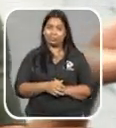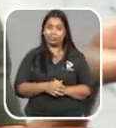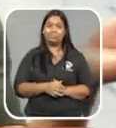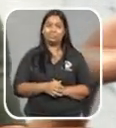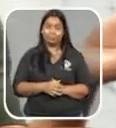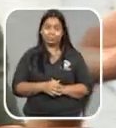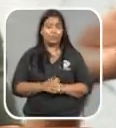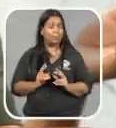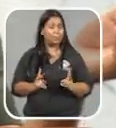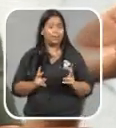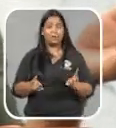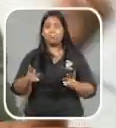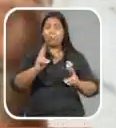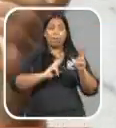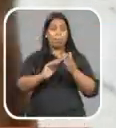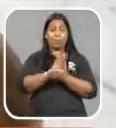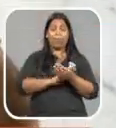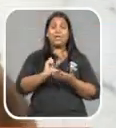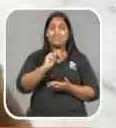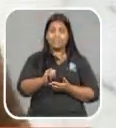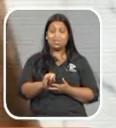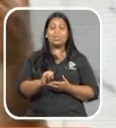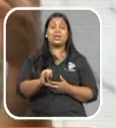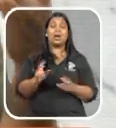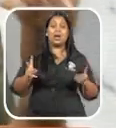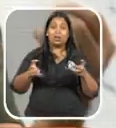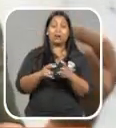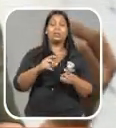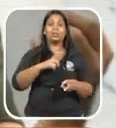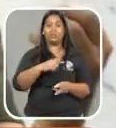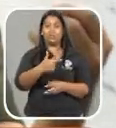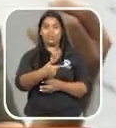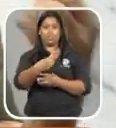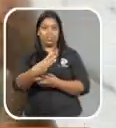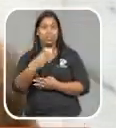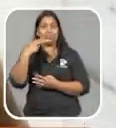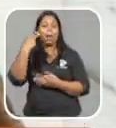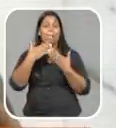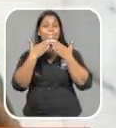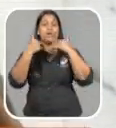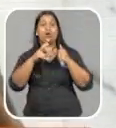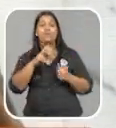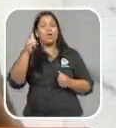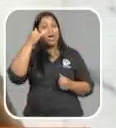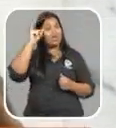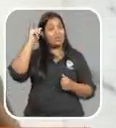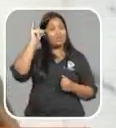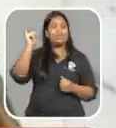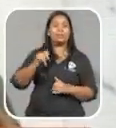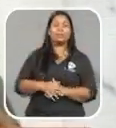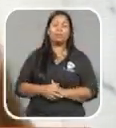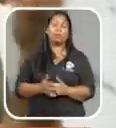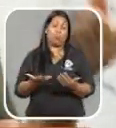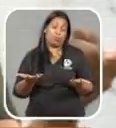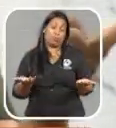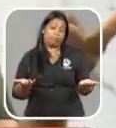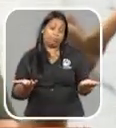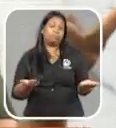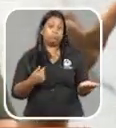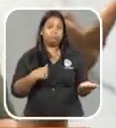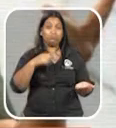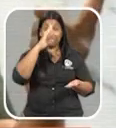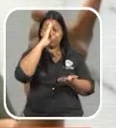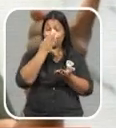23 vereadores, ela vai ser melhor, nós vamos evitar isso aí. Olha, acredito que não, mas ela vai ter